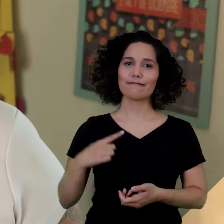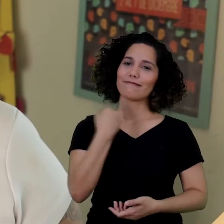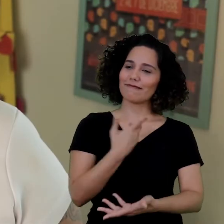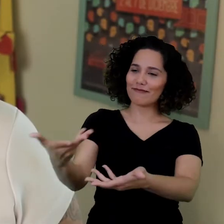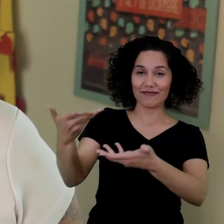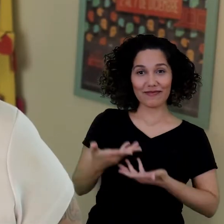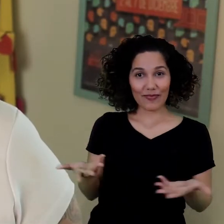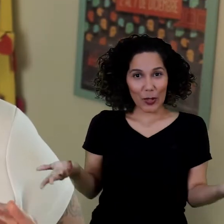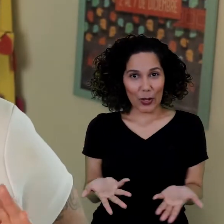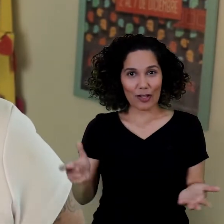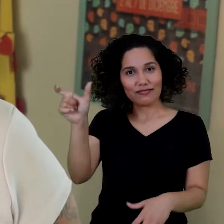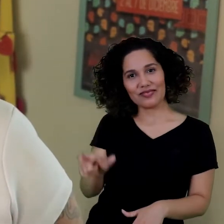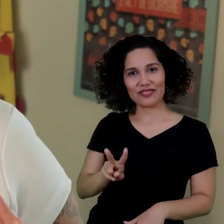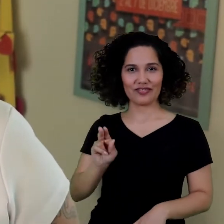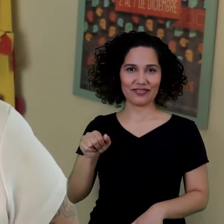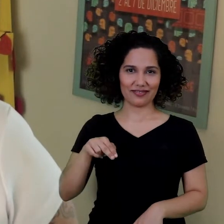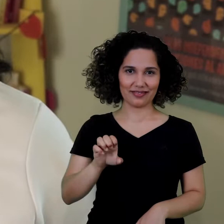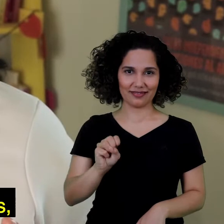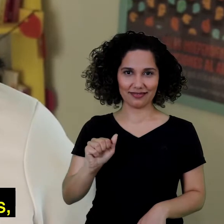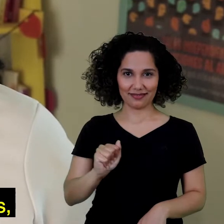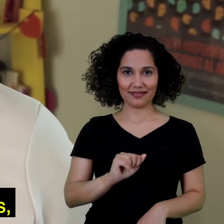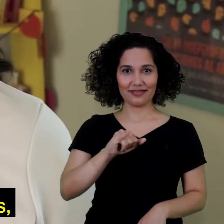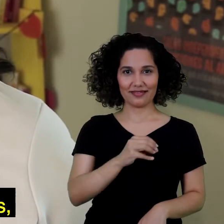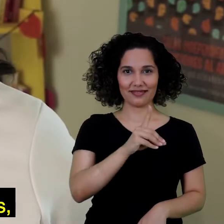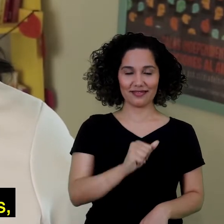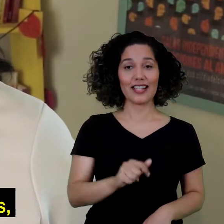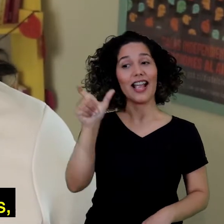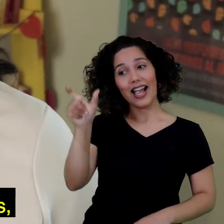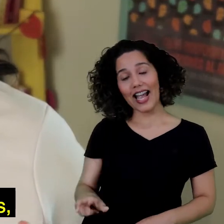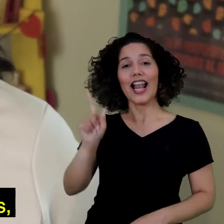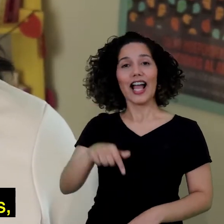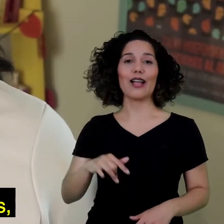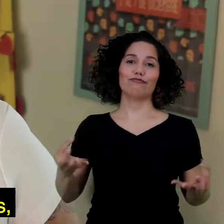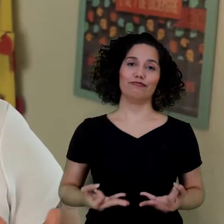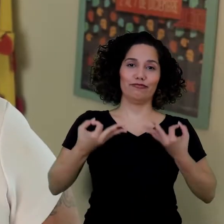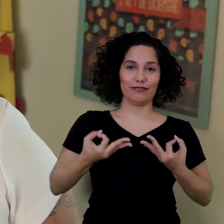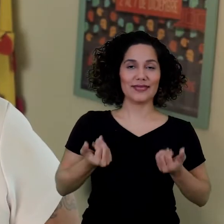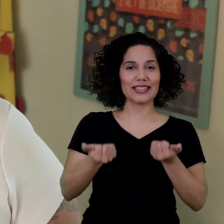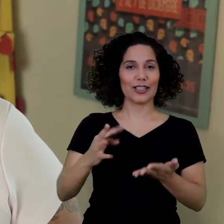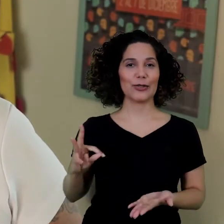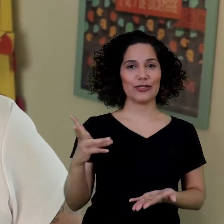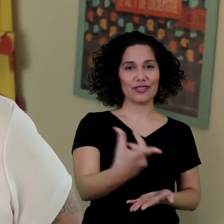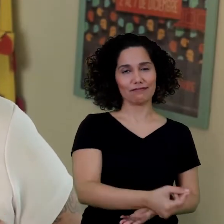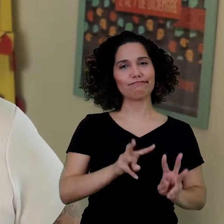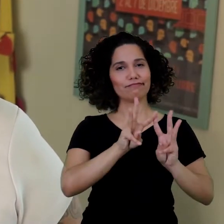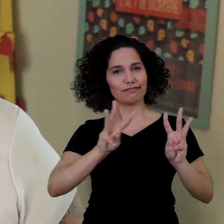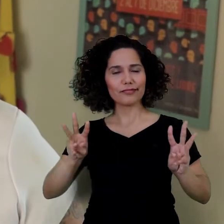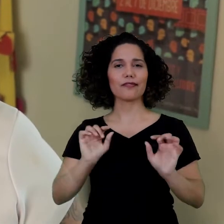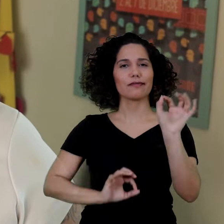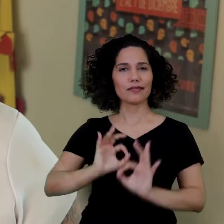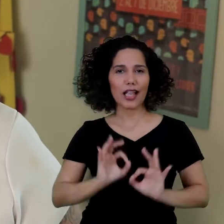Nossa convidada de agora é Vanessa Joda. Vanessa é do Yoga para Todos, plataforma pela qual ela